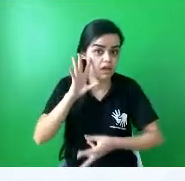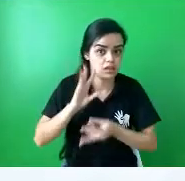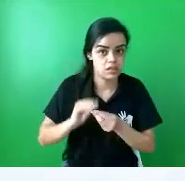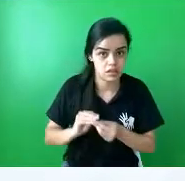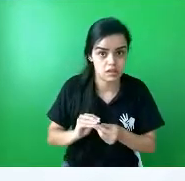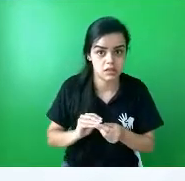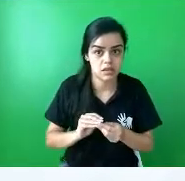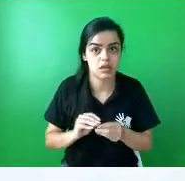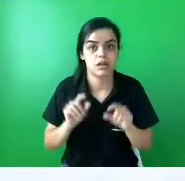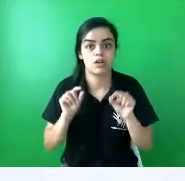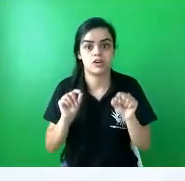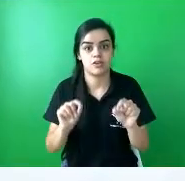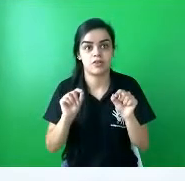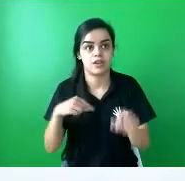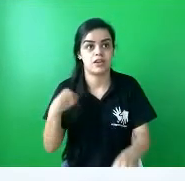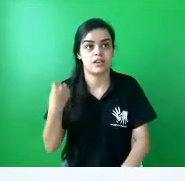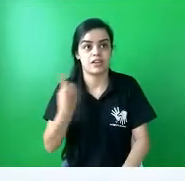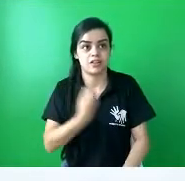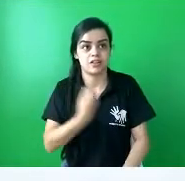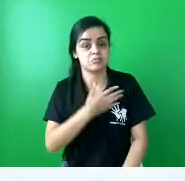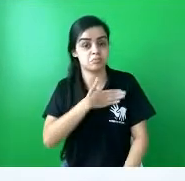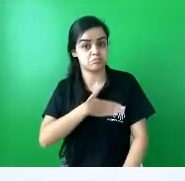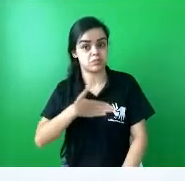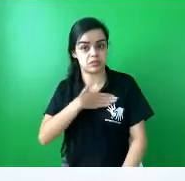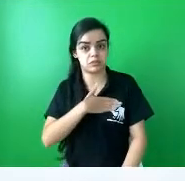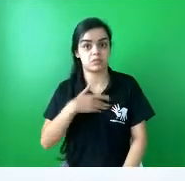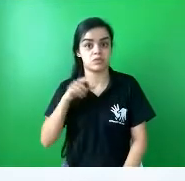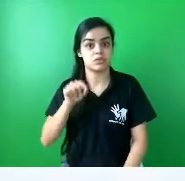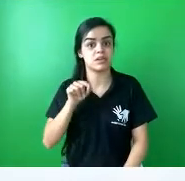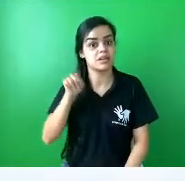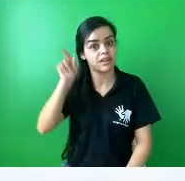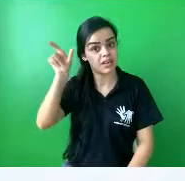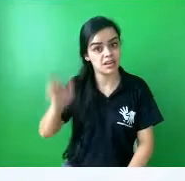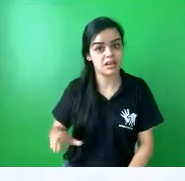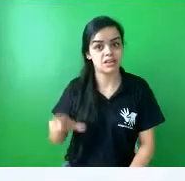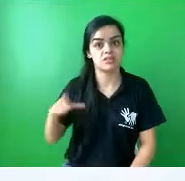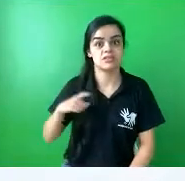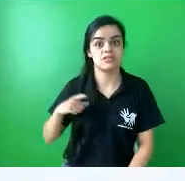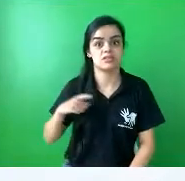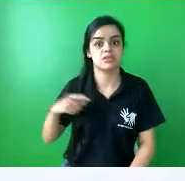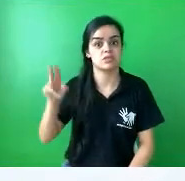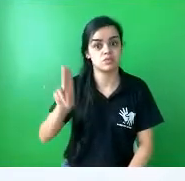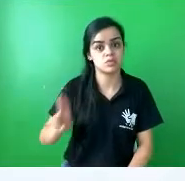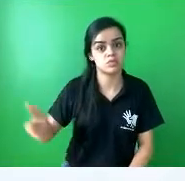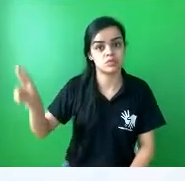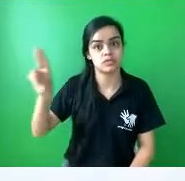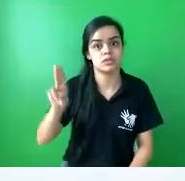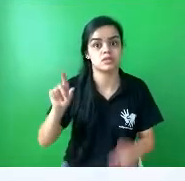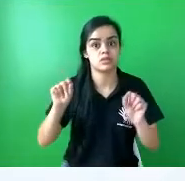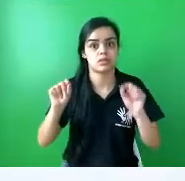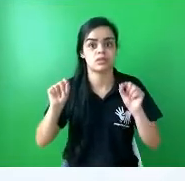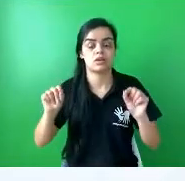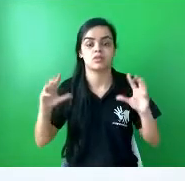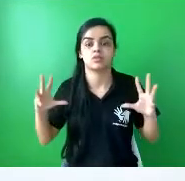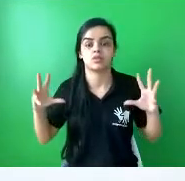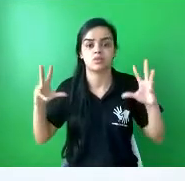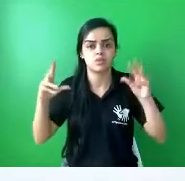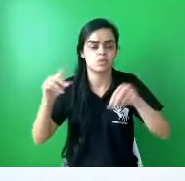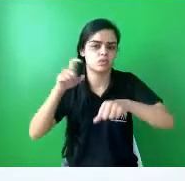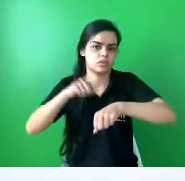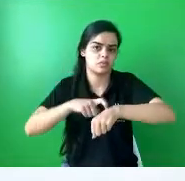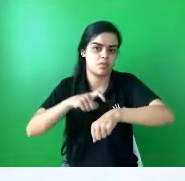que nós gostaríamos muito que eles estivessem utilizando a toque de caixa a todo